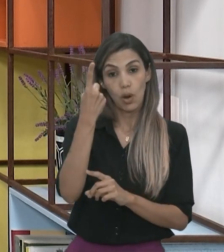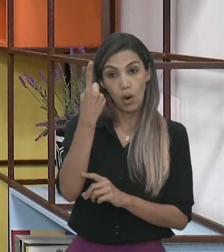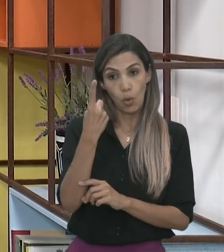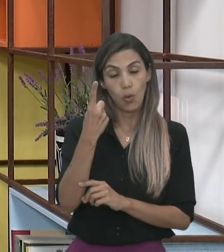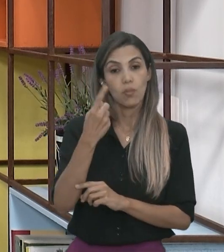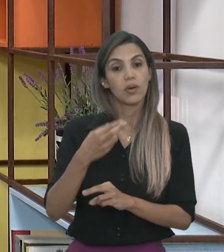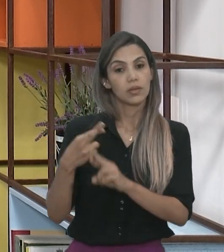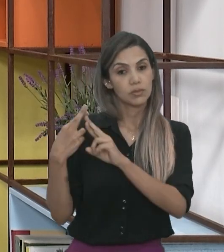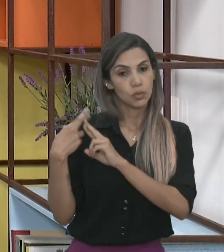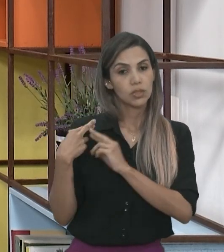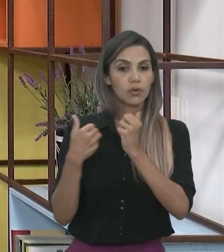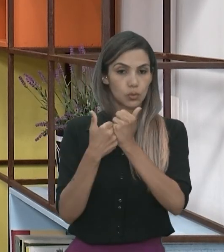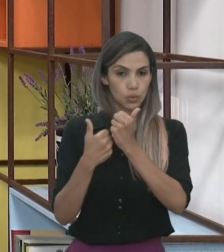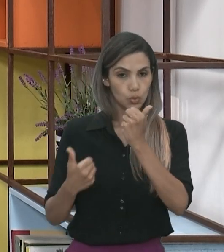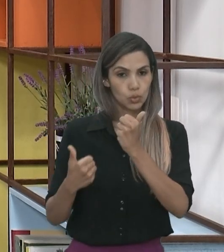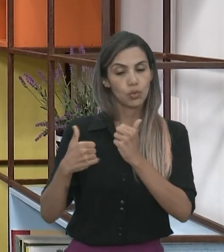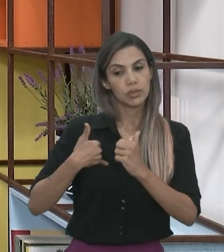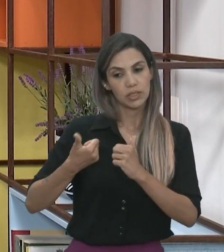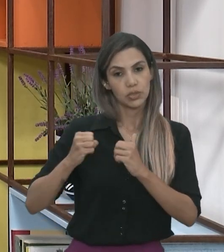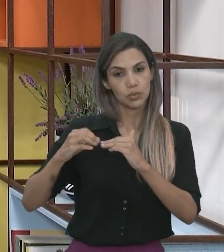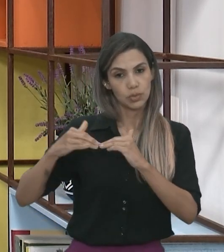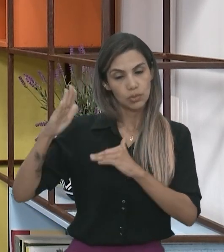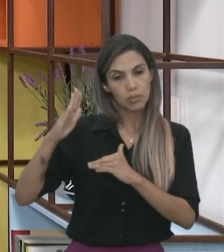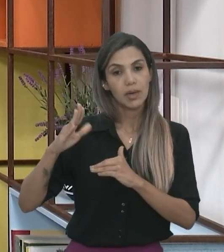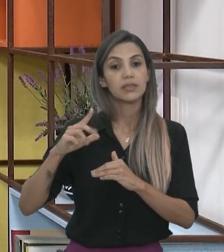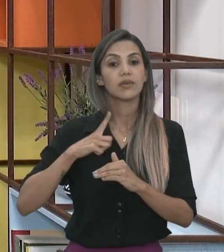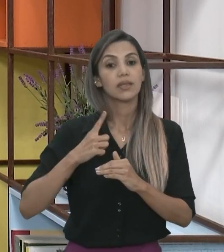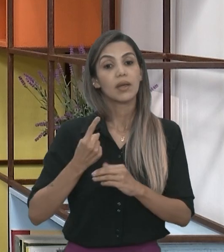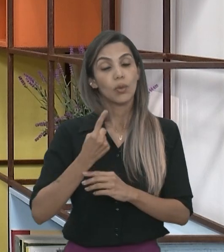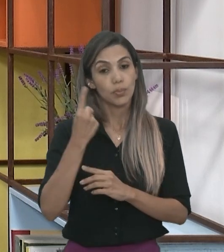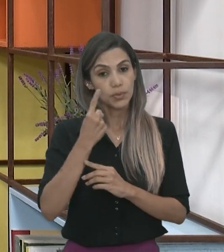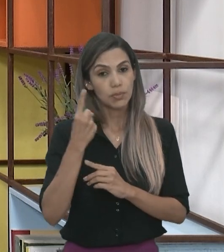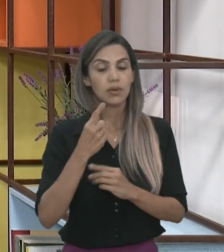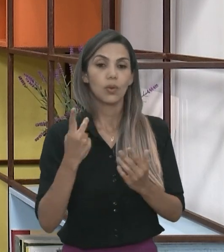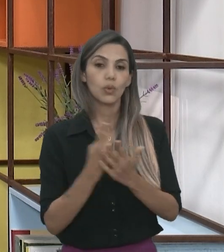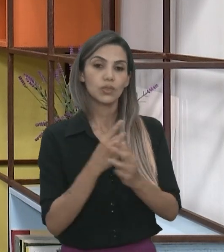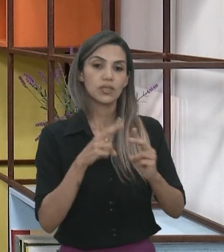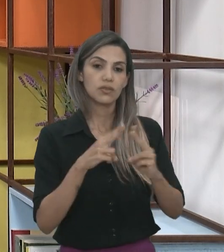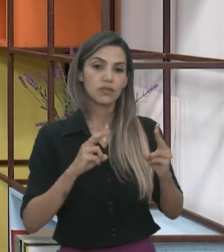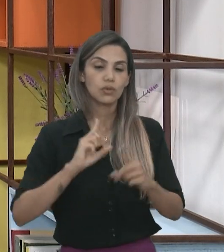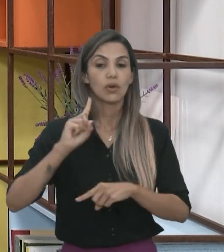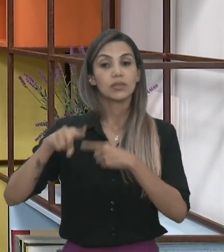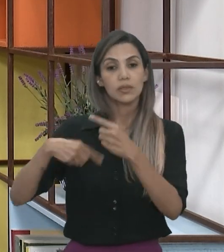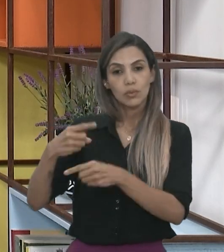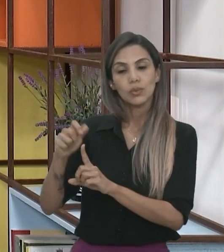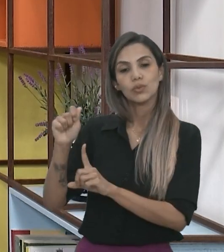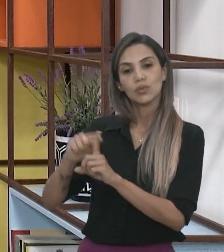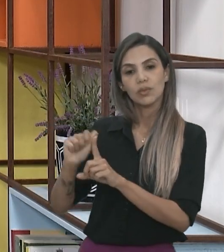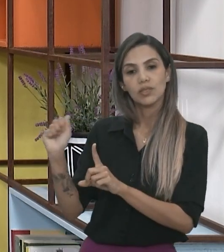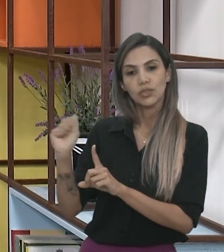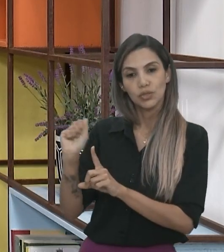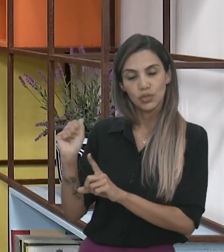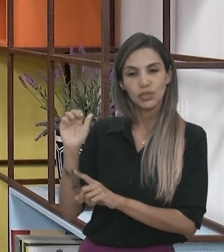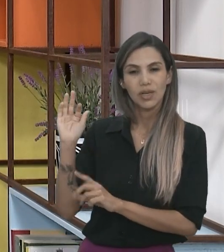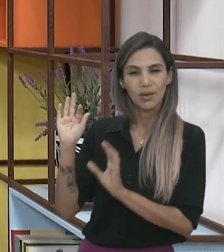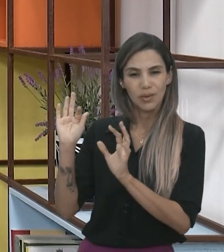fase será online e ocorre no mês de agosto. Já a fase final vai ser presencial, durante a